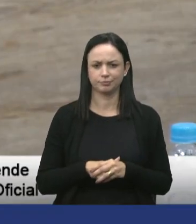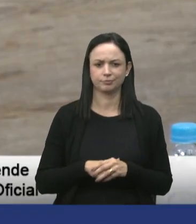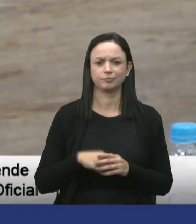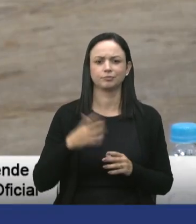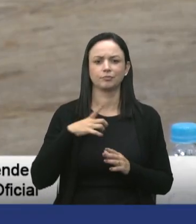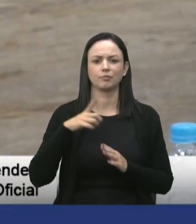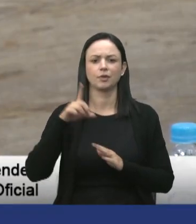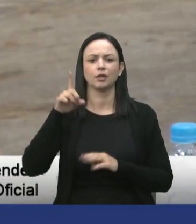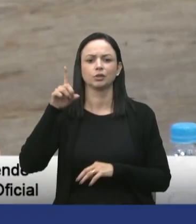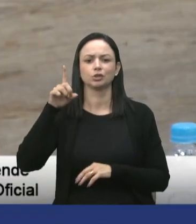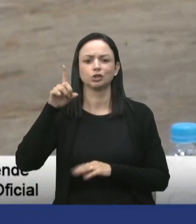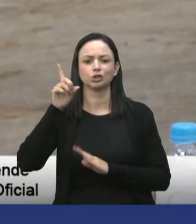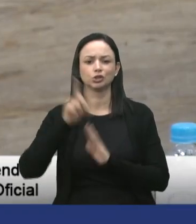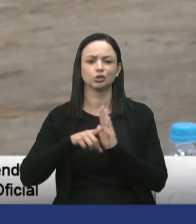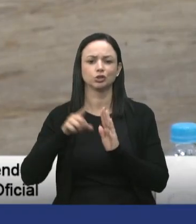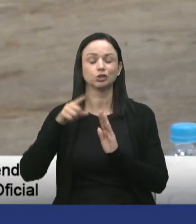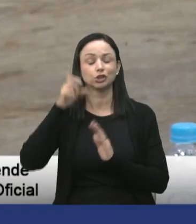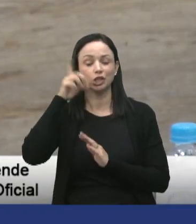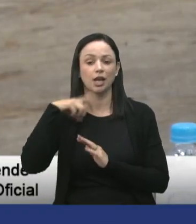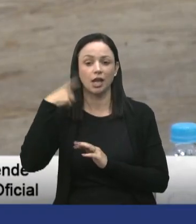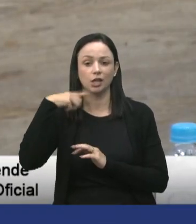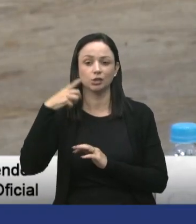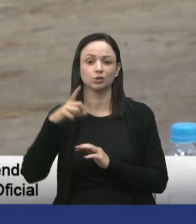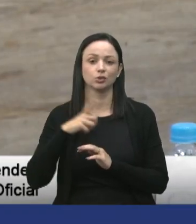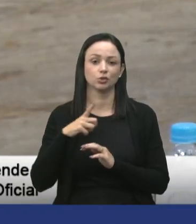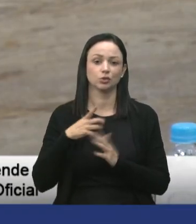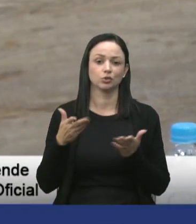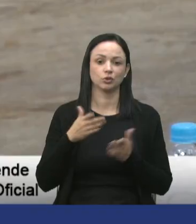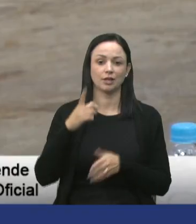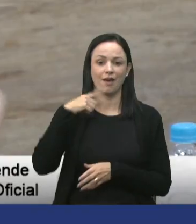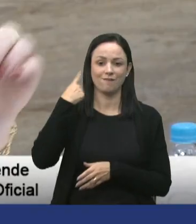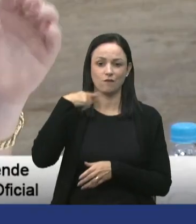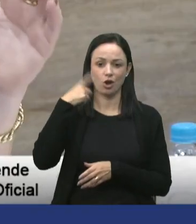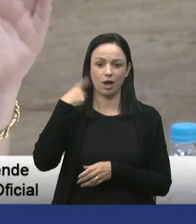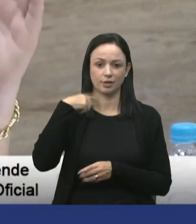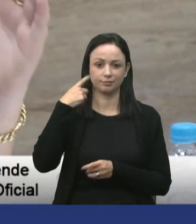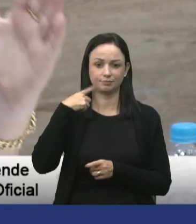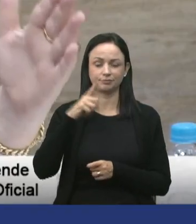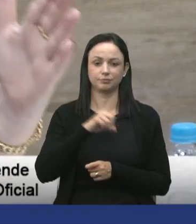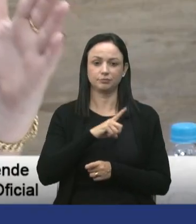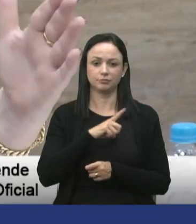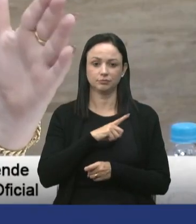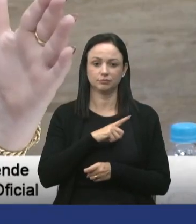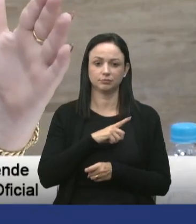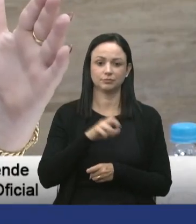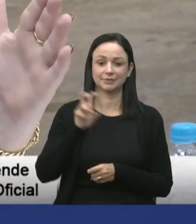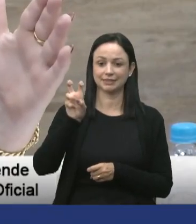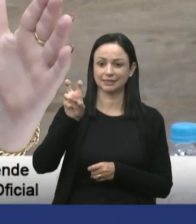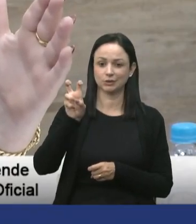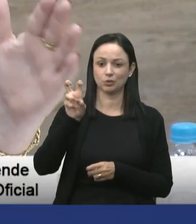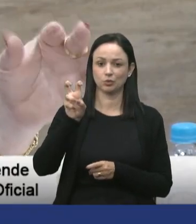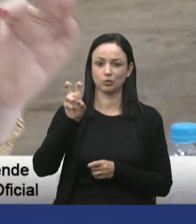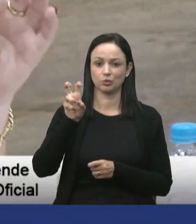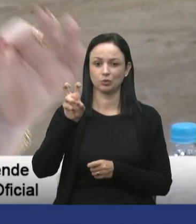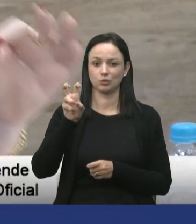as mulheres, hoje, das advogadas que têm até 5 anos,